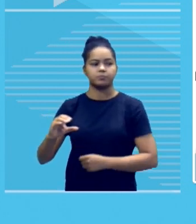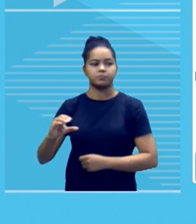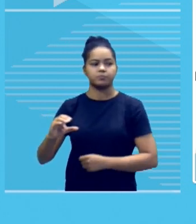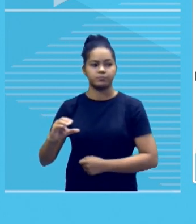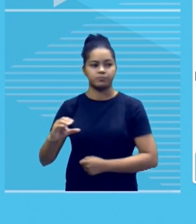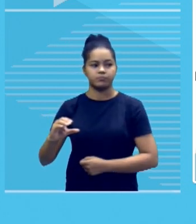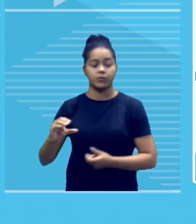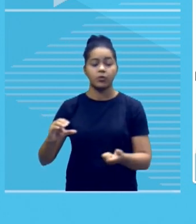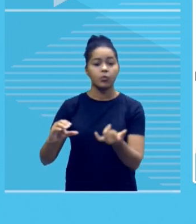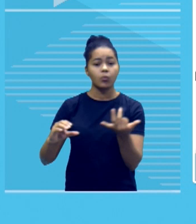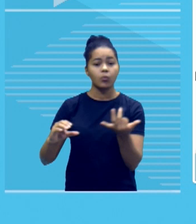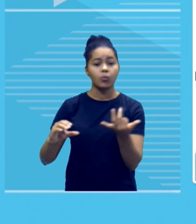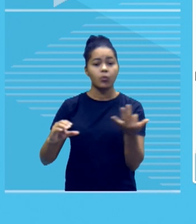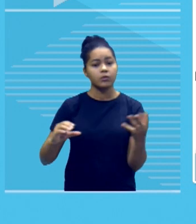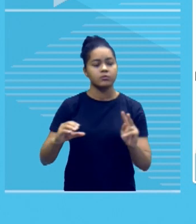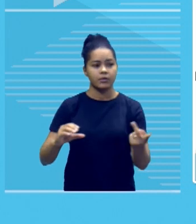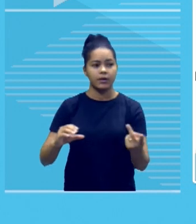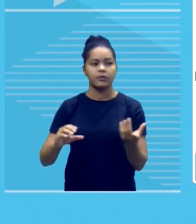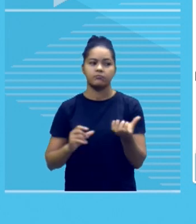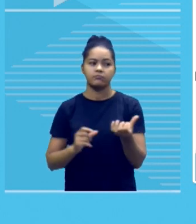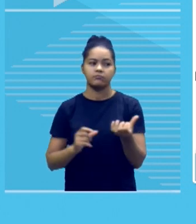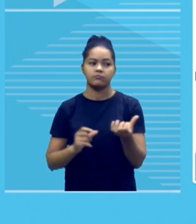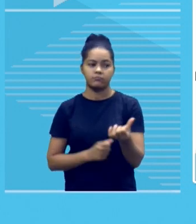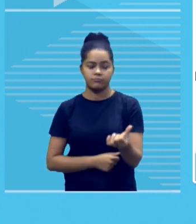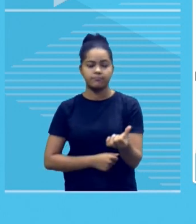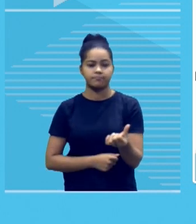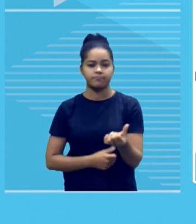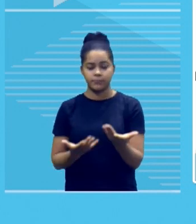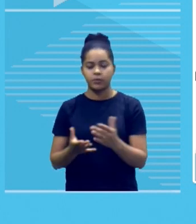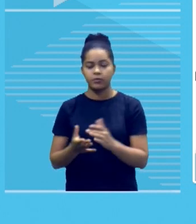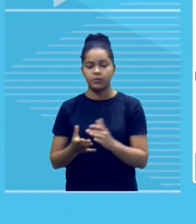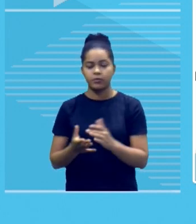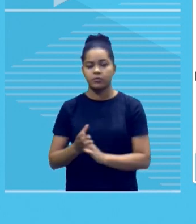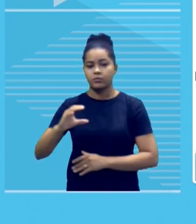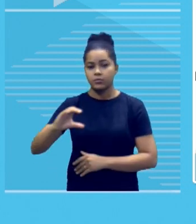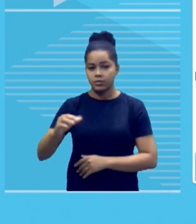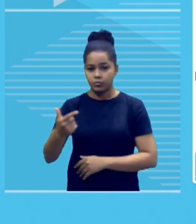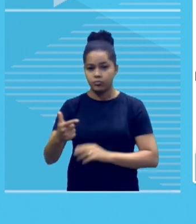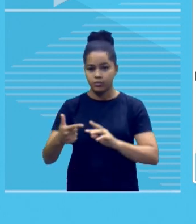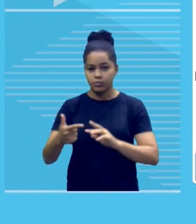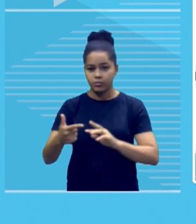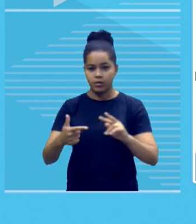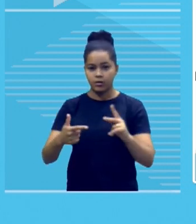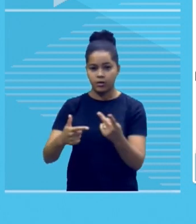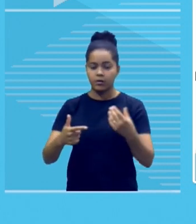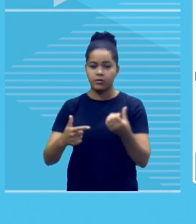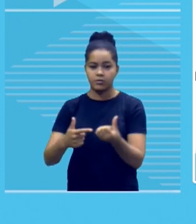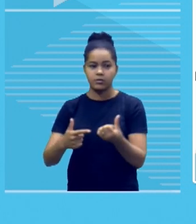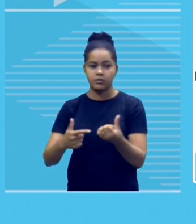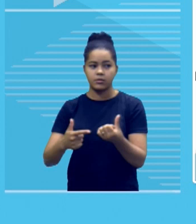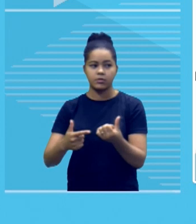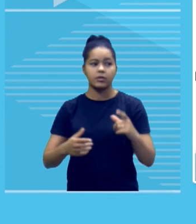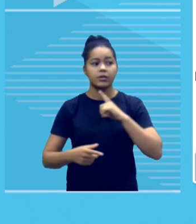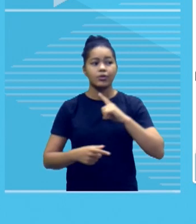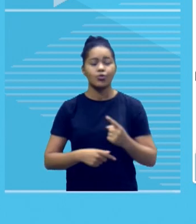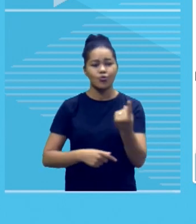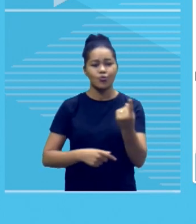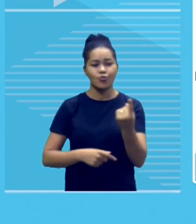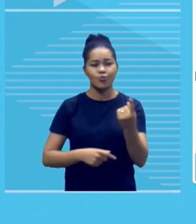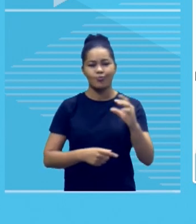quantos hidrogênios tem seis c2h6 e tem um oxigênio